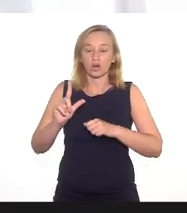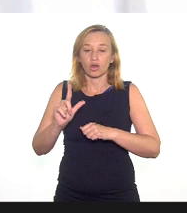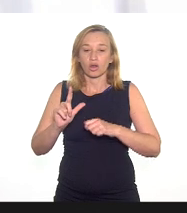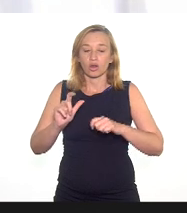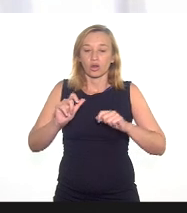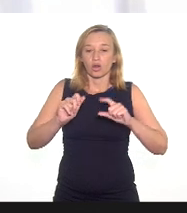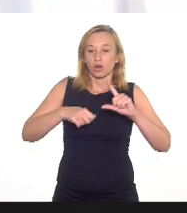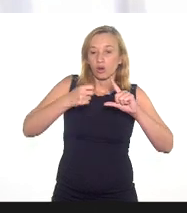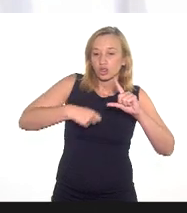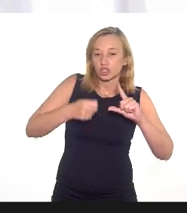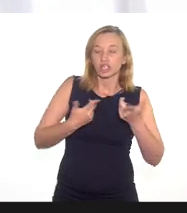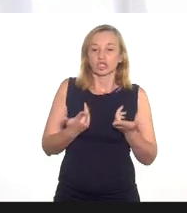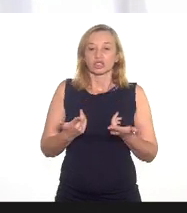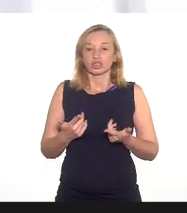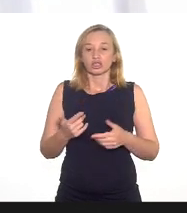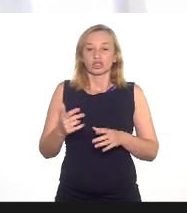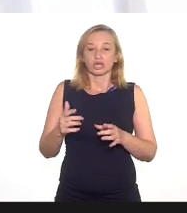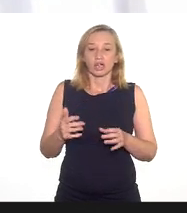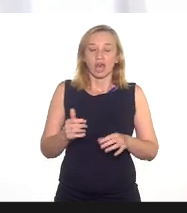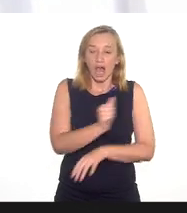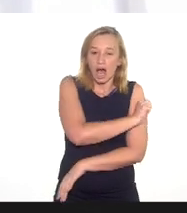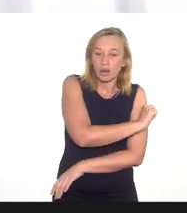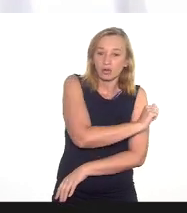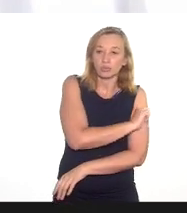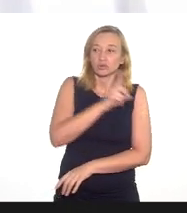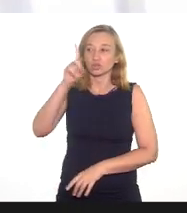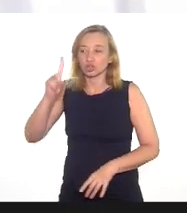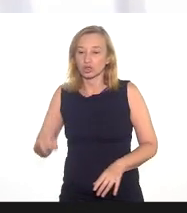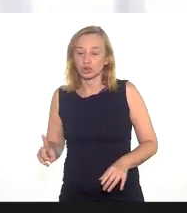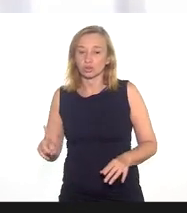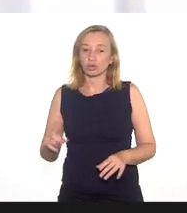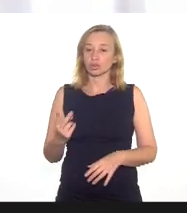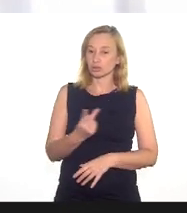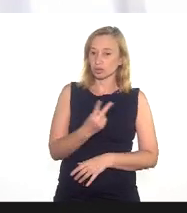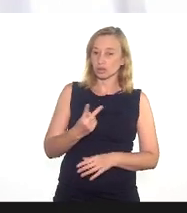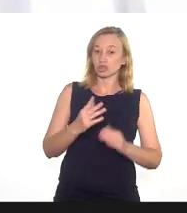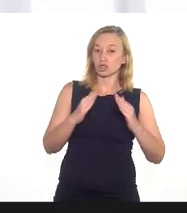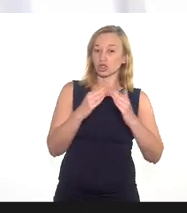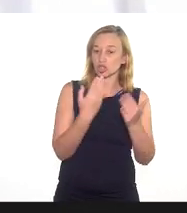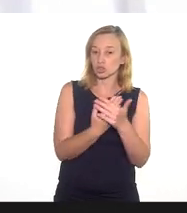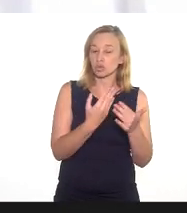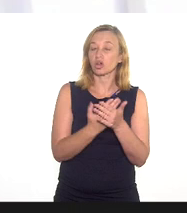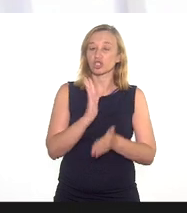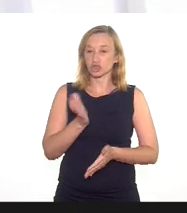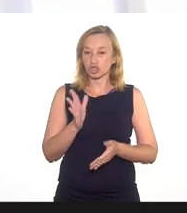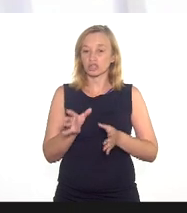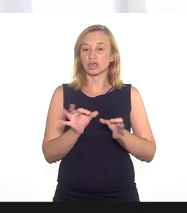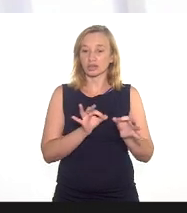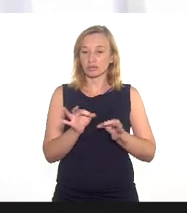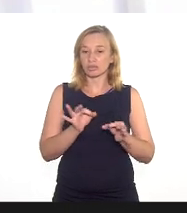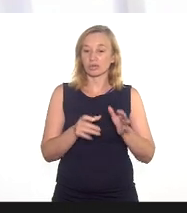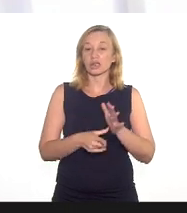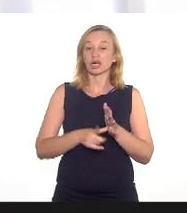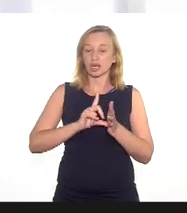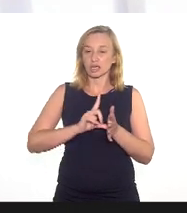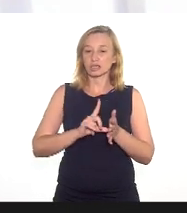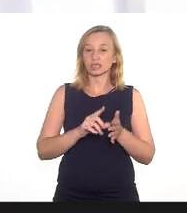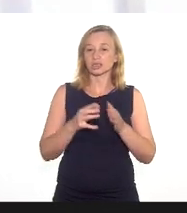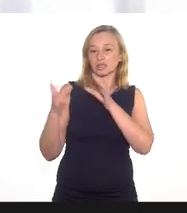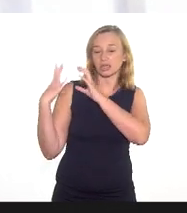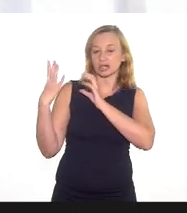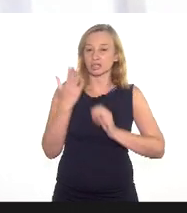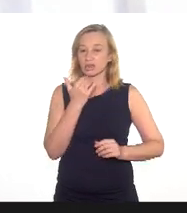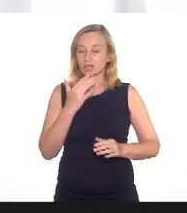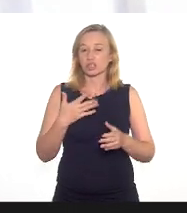interlocução aluno e diretores, né, e escolas já está sendo feita também antes das cestas chegarem, para que essas cestas